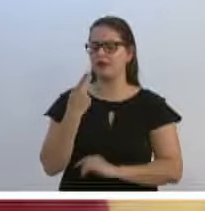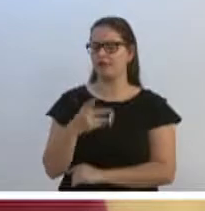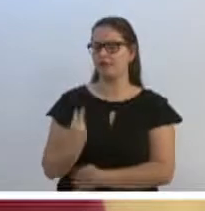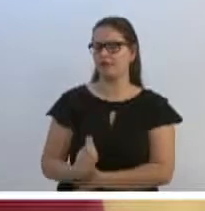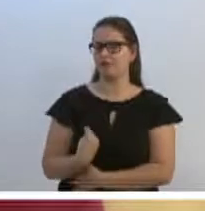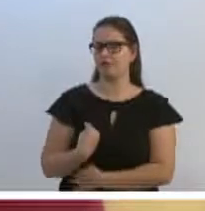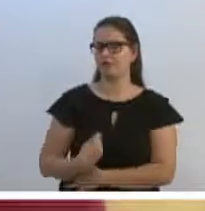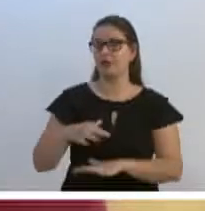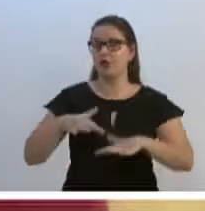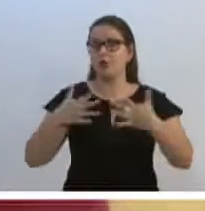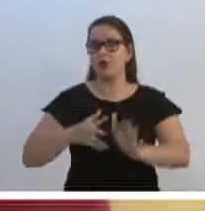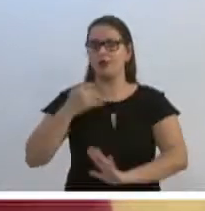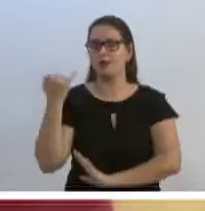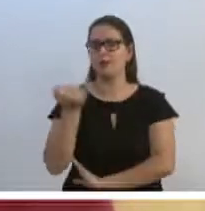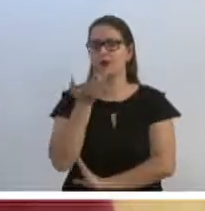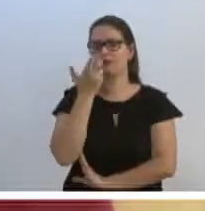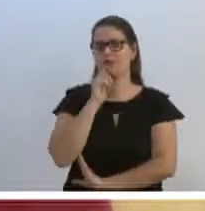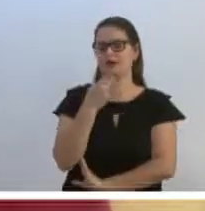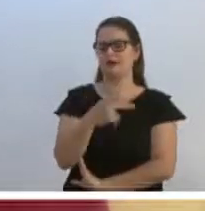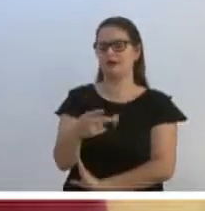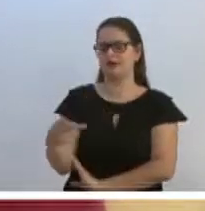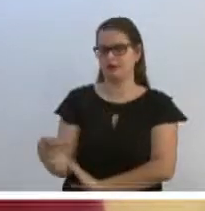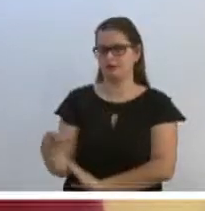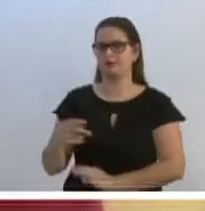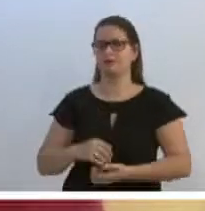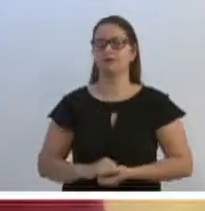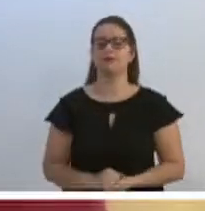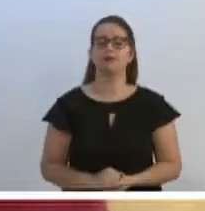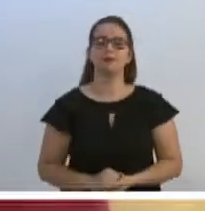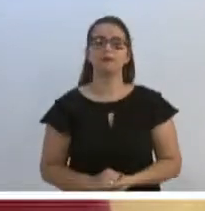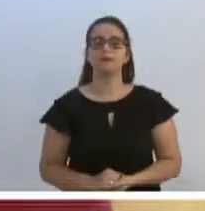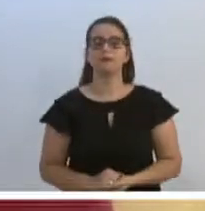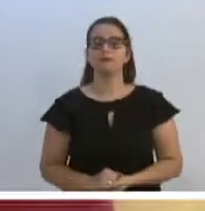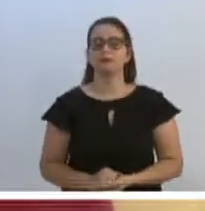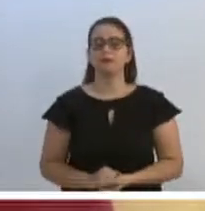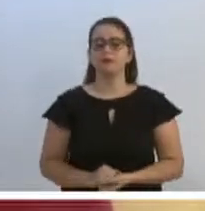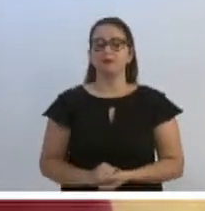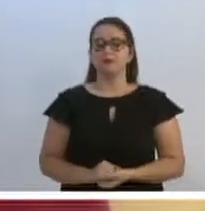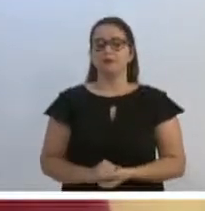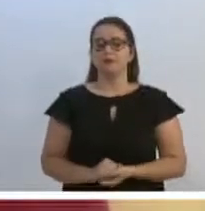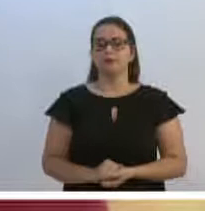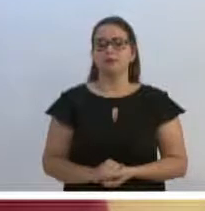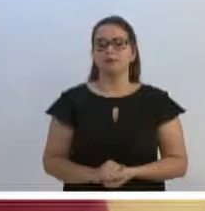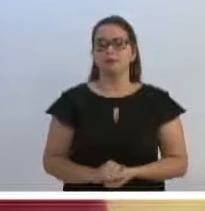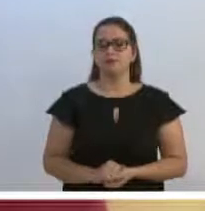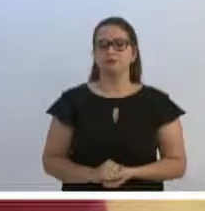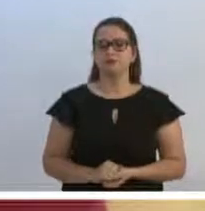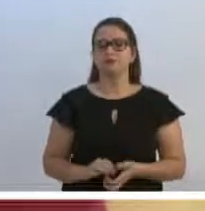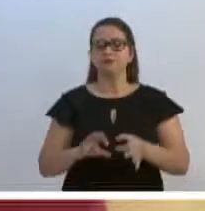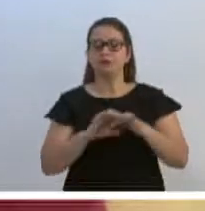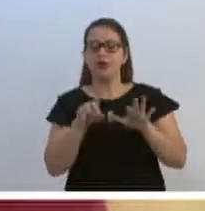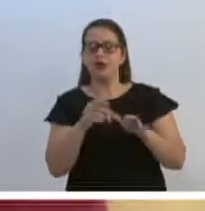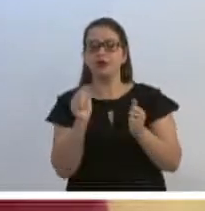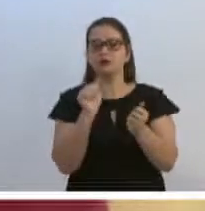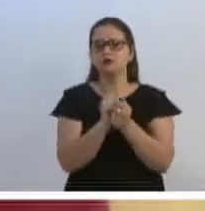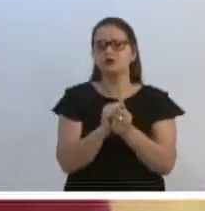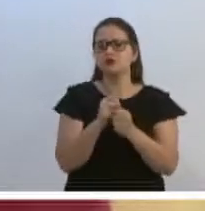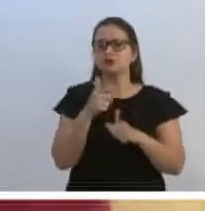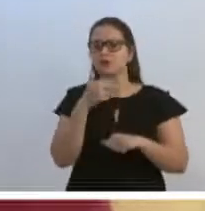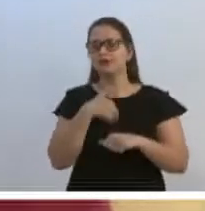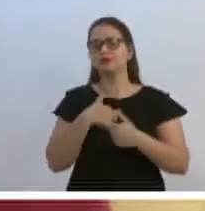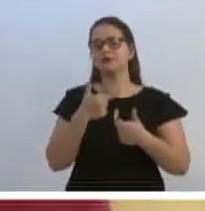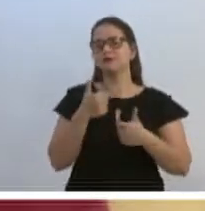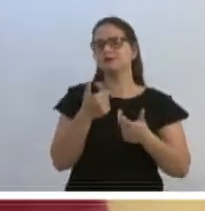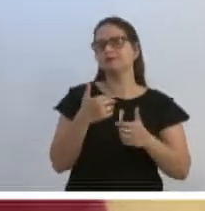quanto é importante para nossas crianças deixando elas têm alguma atividade importante